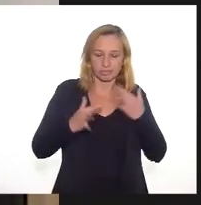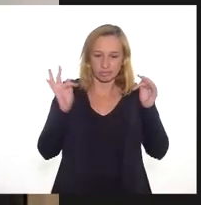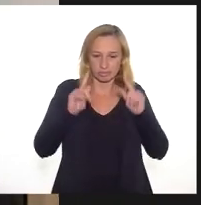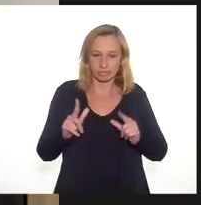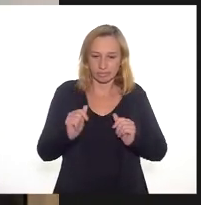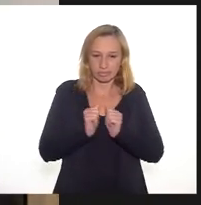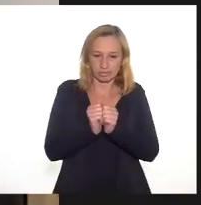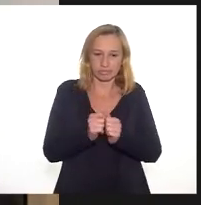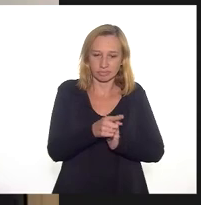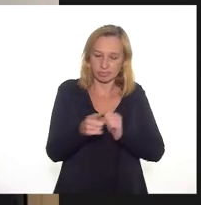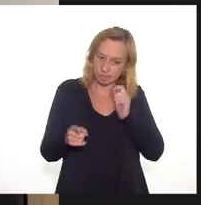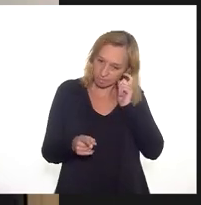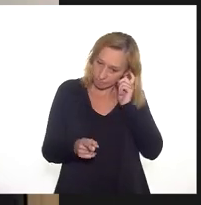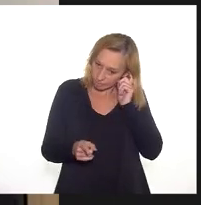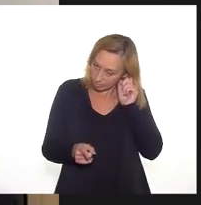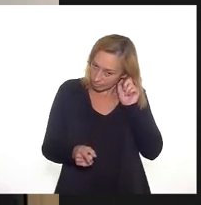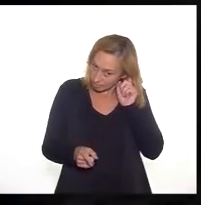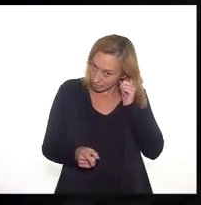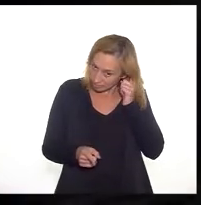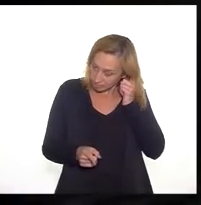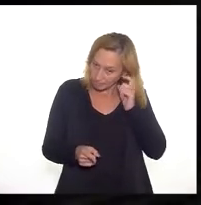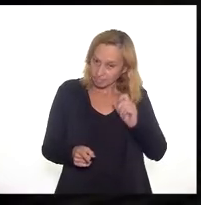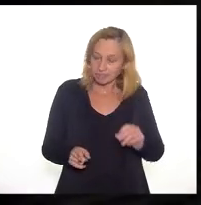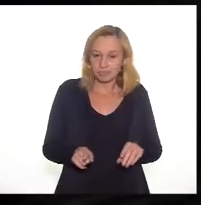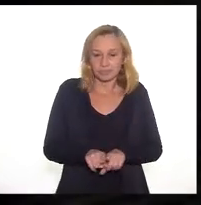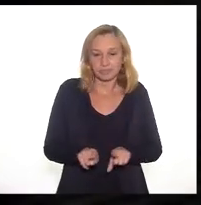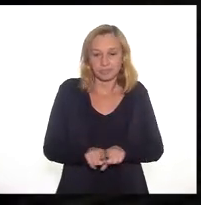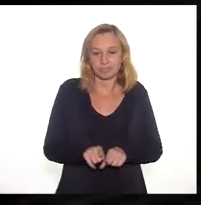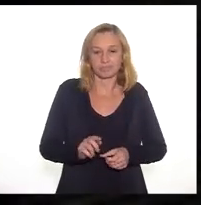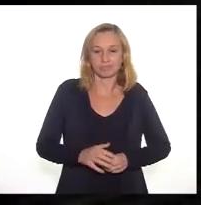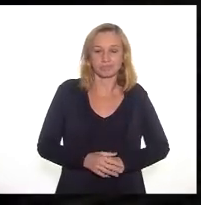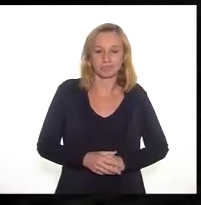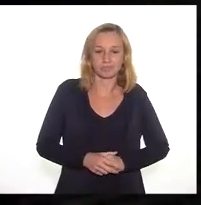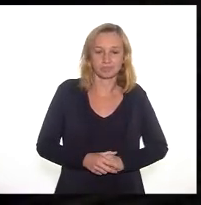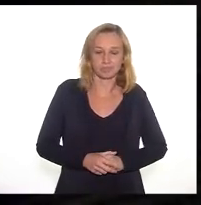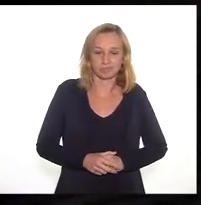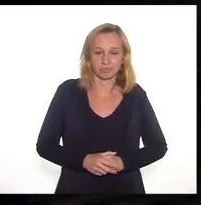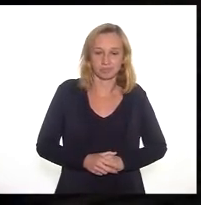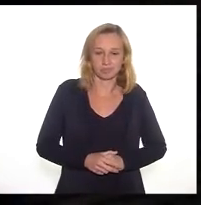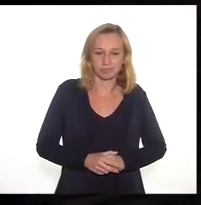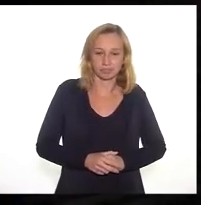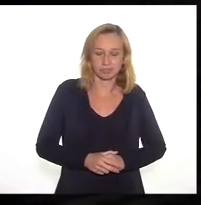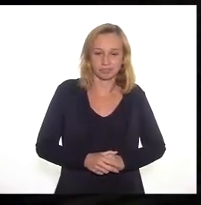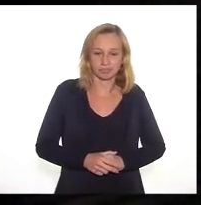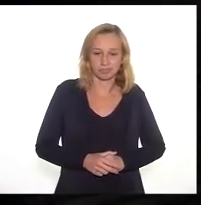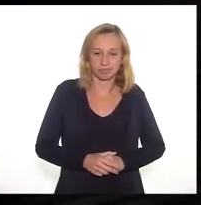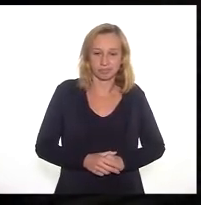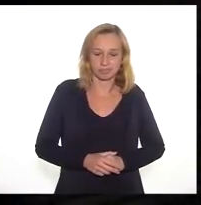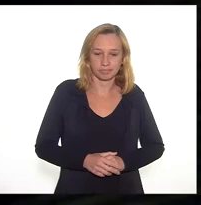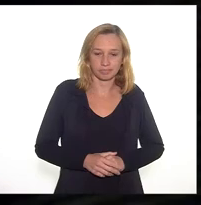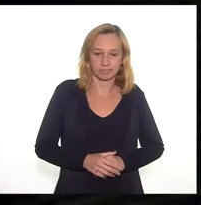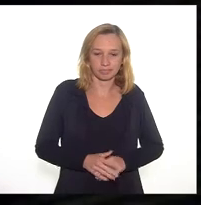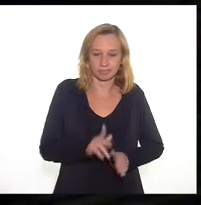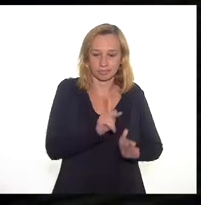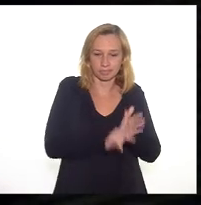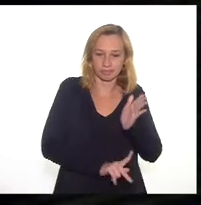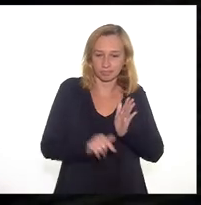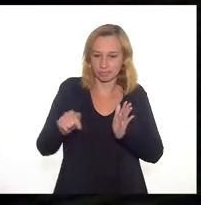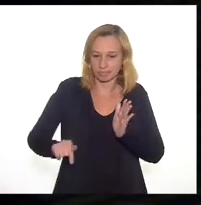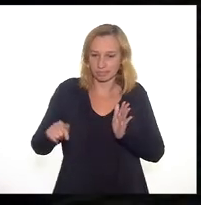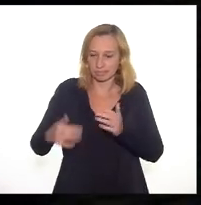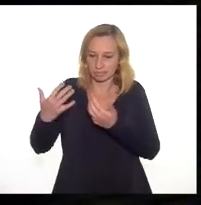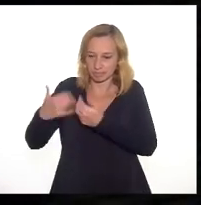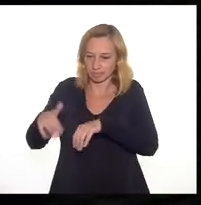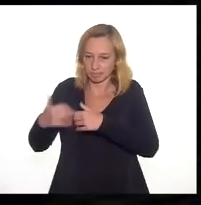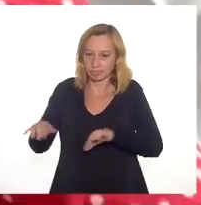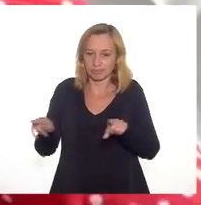pouquinho. Se tiver algum excedente, pode mudar para o projeto de. Pode mandar para um projetinho que a gente tem aqui em Petrópolis, se tiver